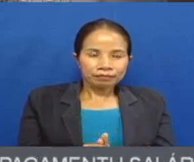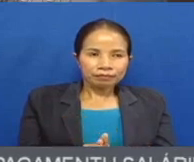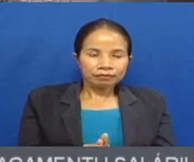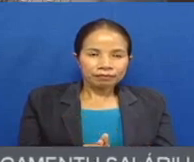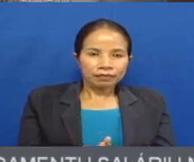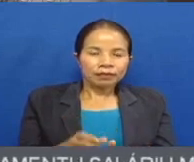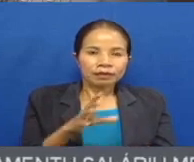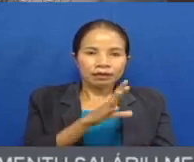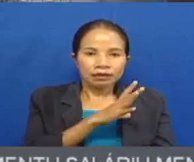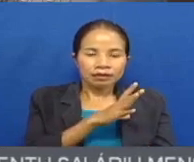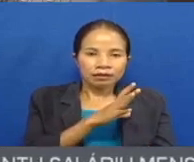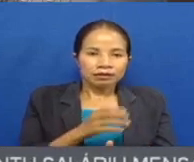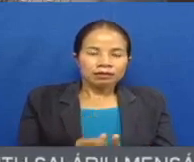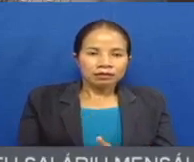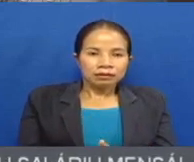ingkata